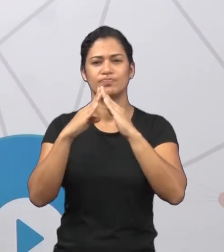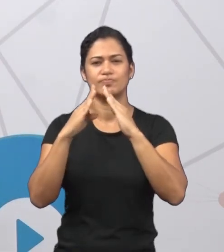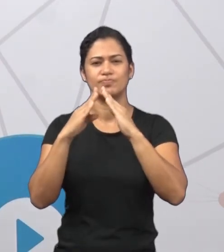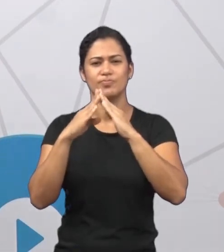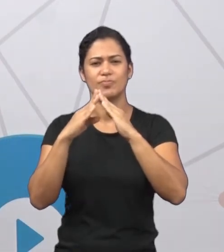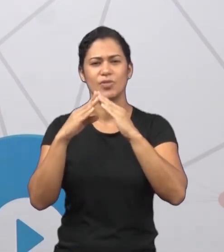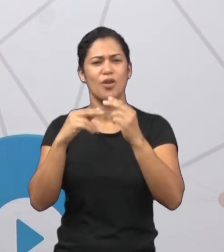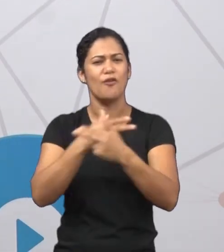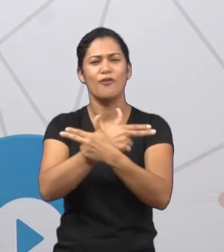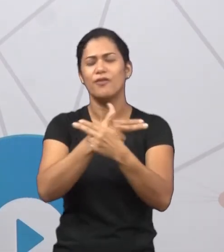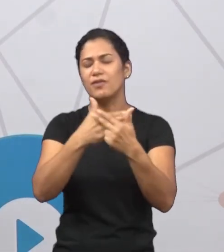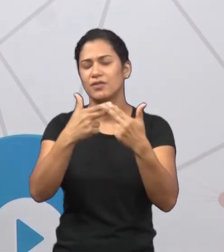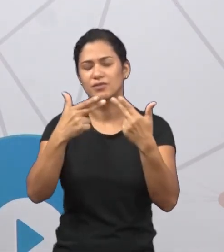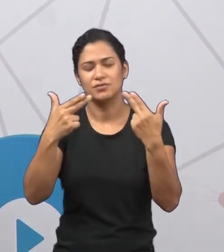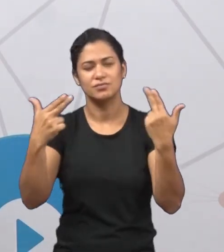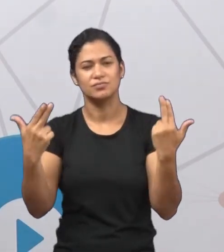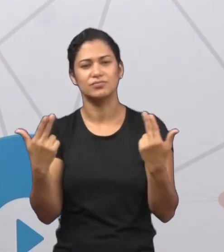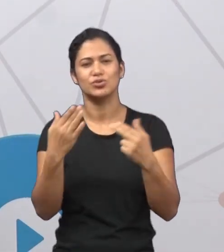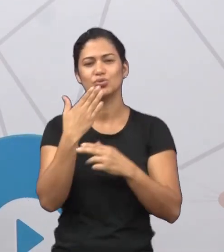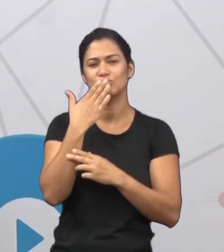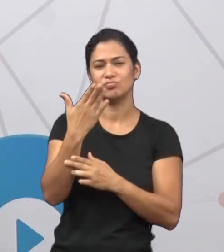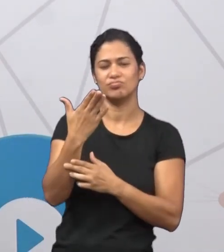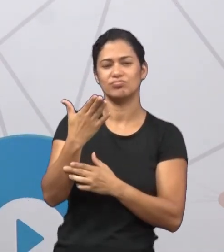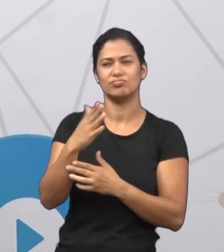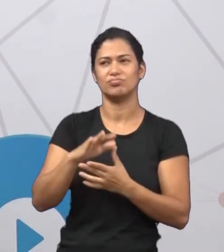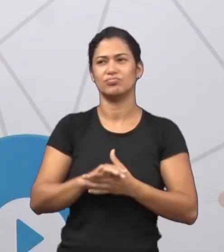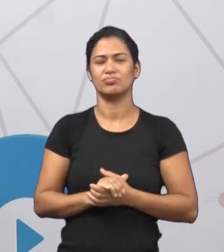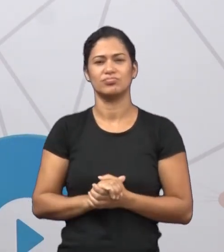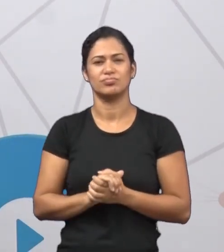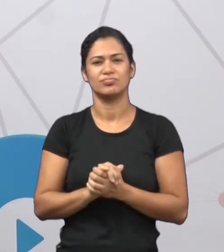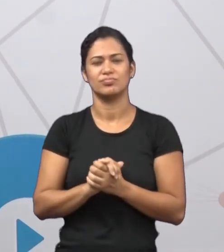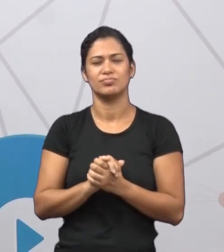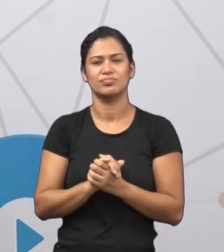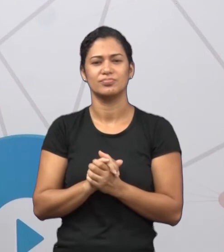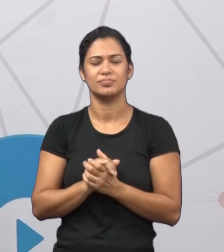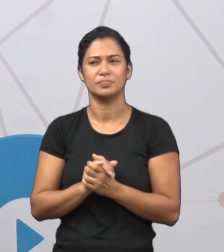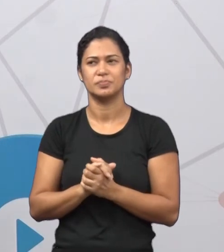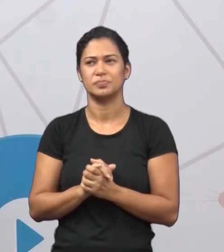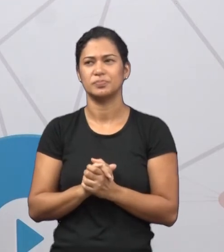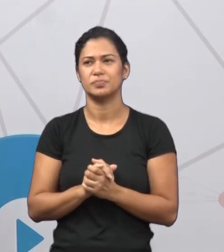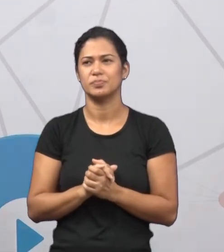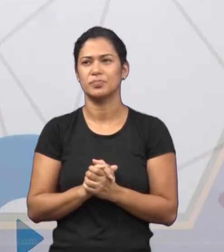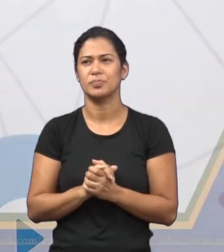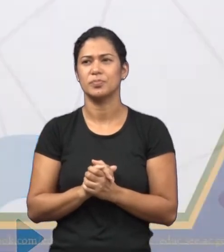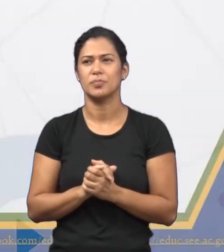Casas de todos os tipos, todos os modos, de todo jeito que você imaginar.